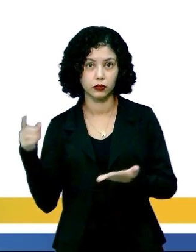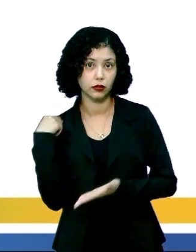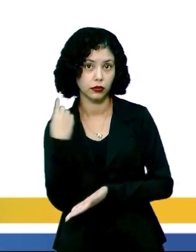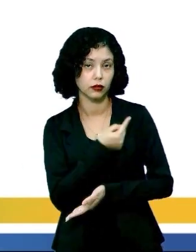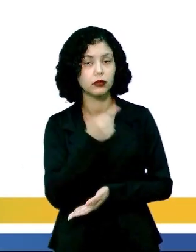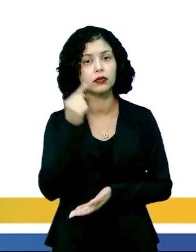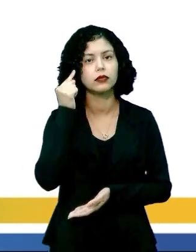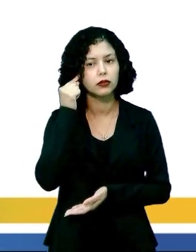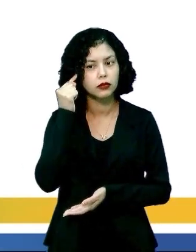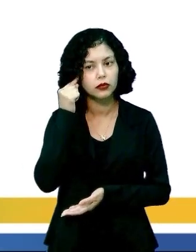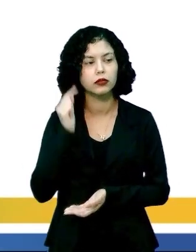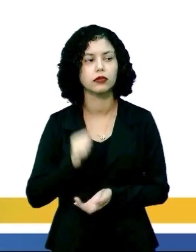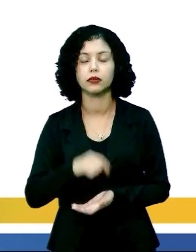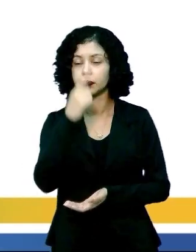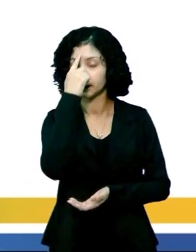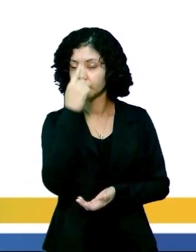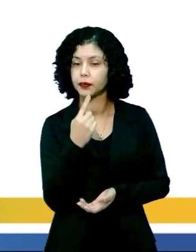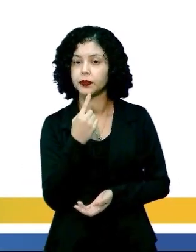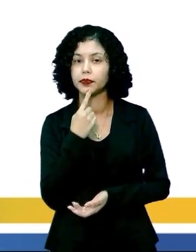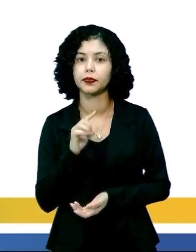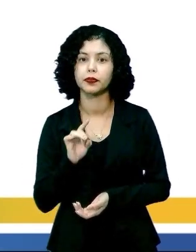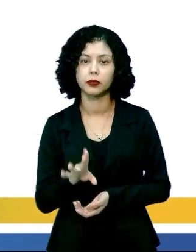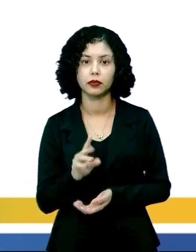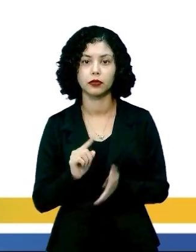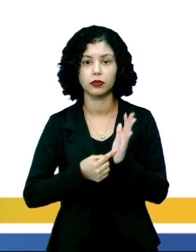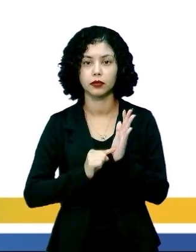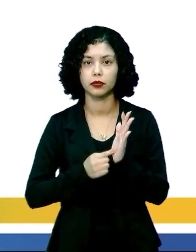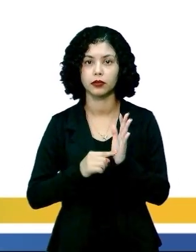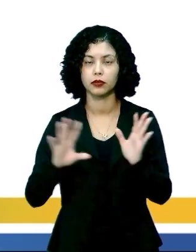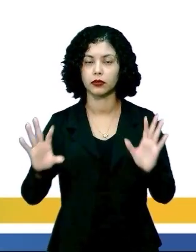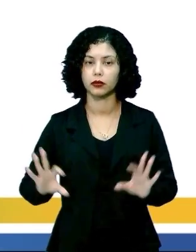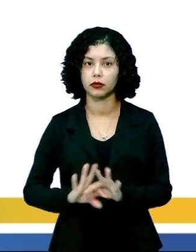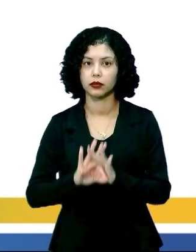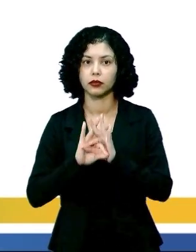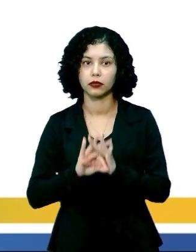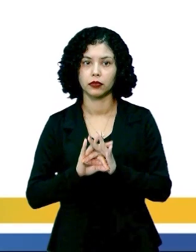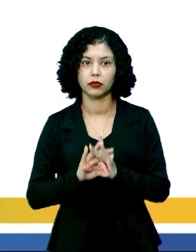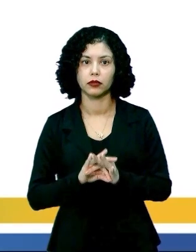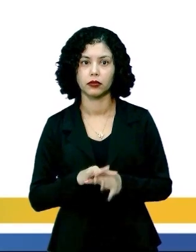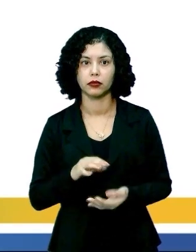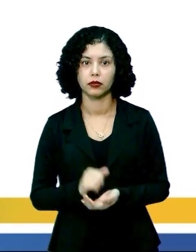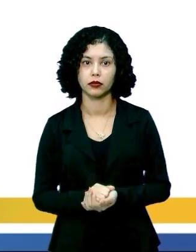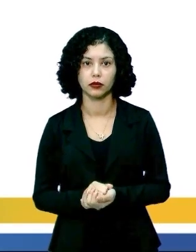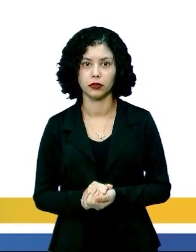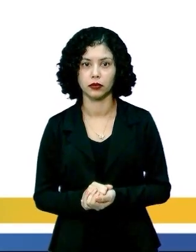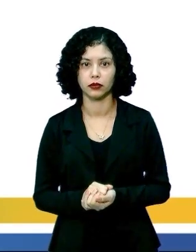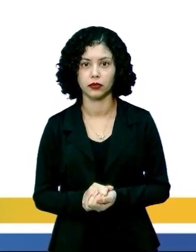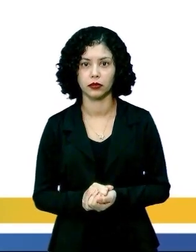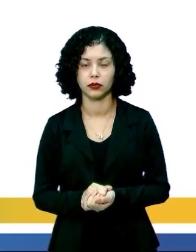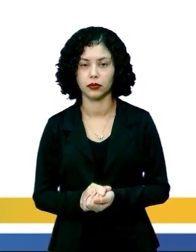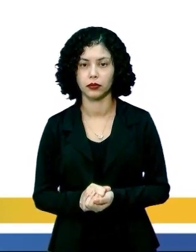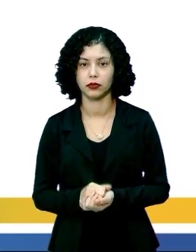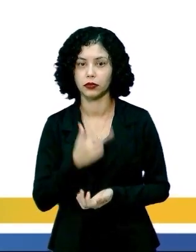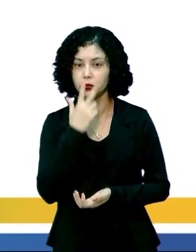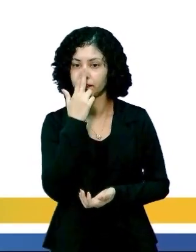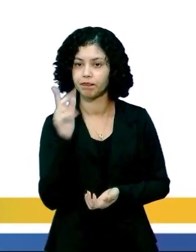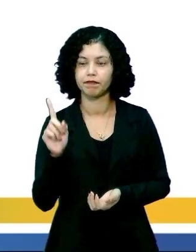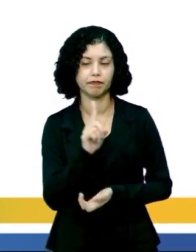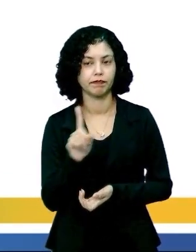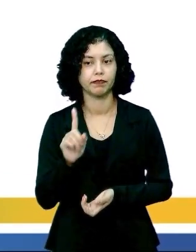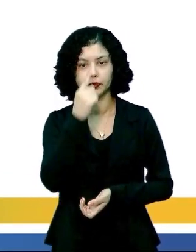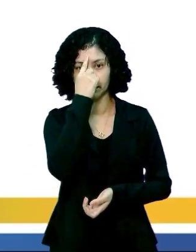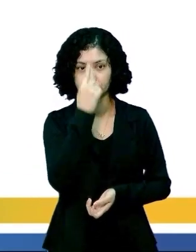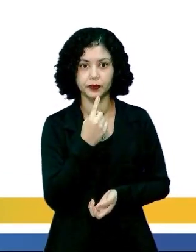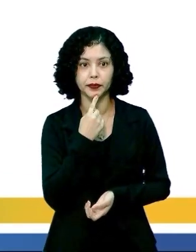já imaginar que a imagem aí foram só os pontos interligados. O 6 não foi. Então, ele não aparece na imagem.